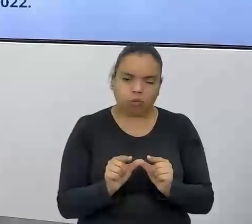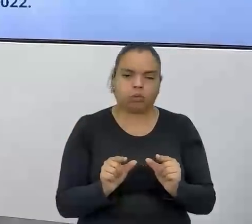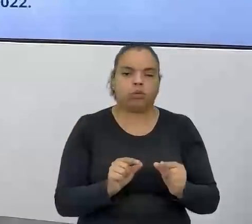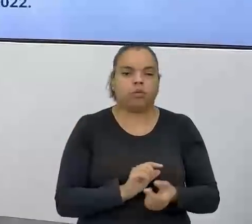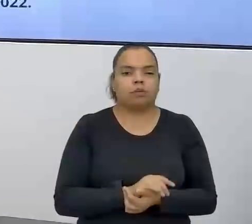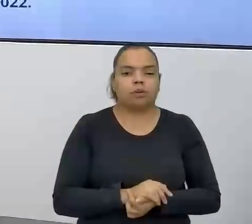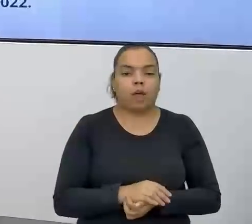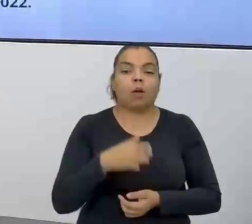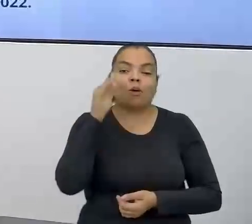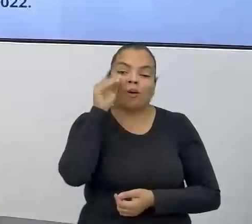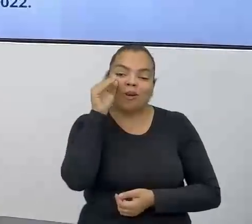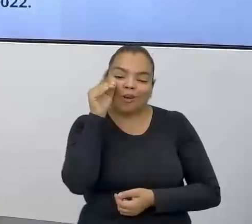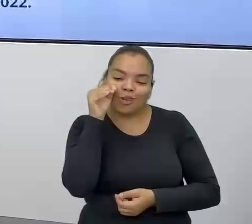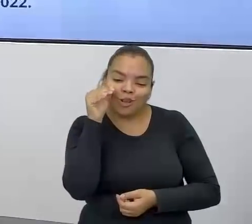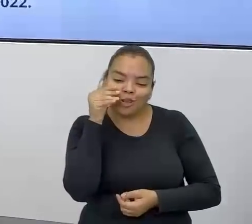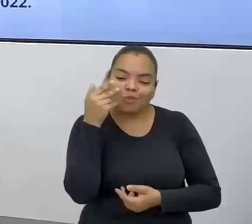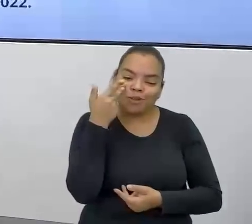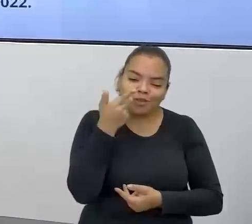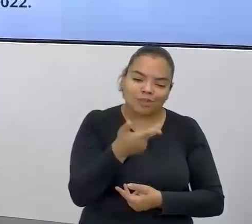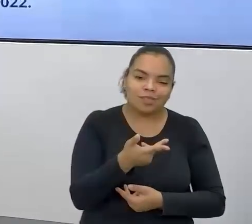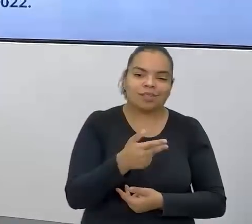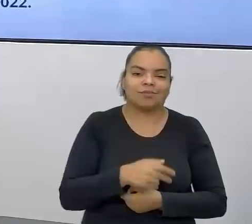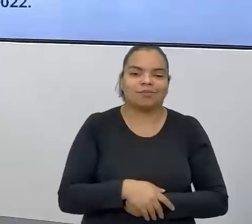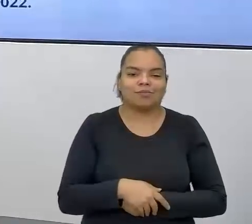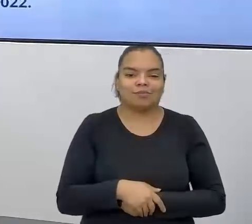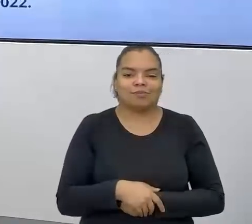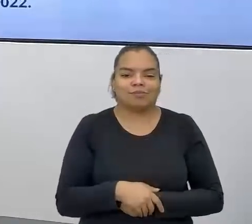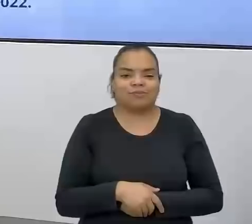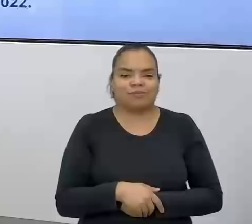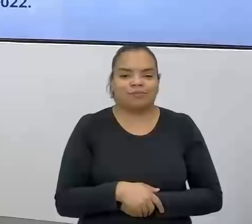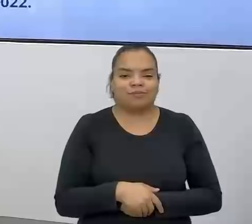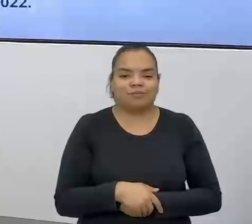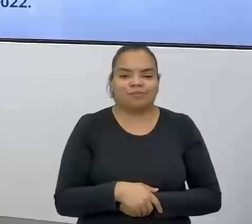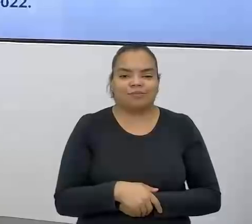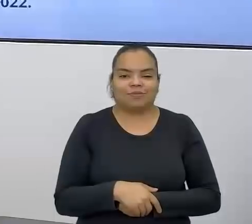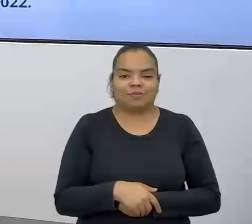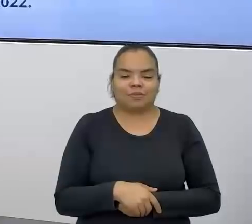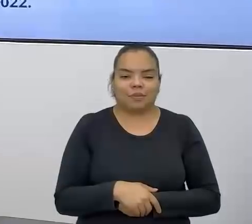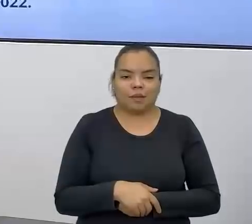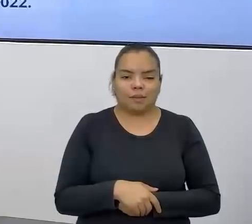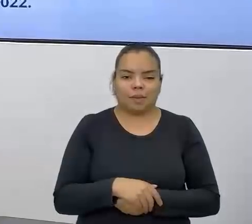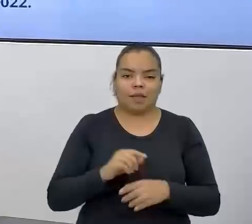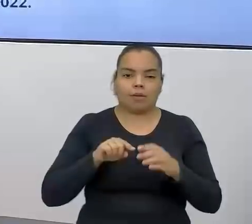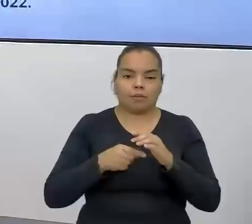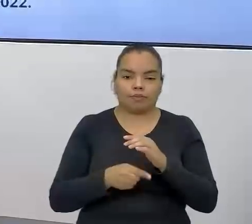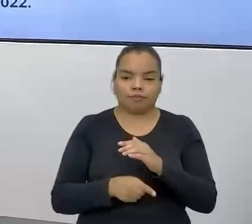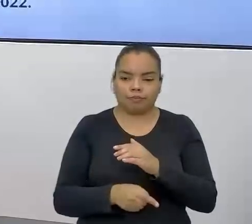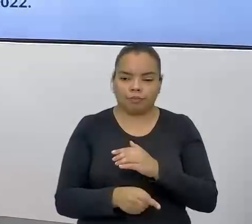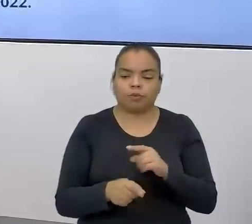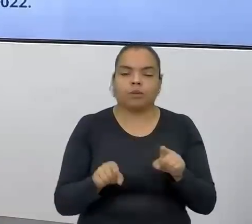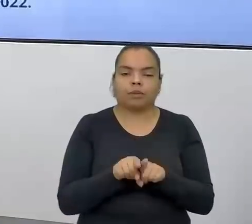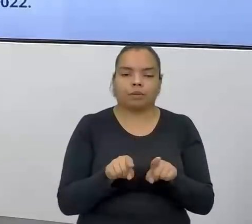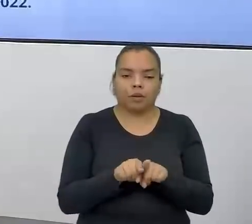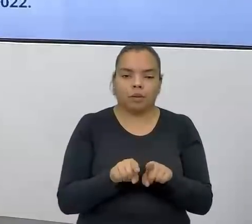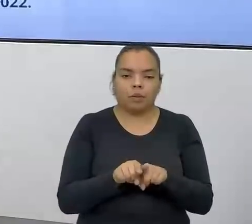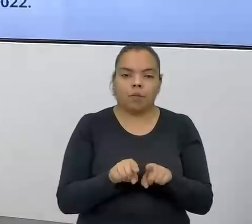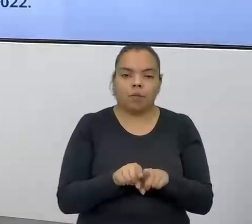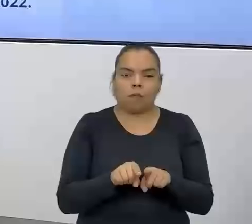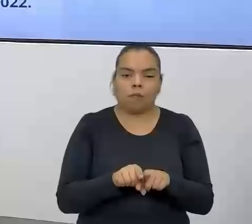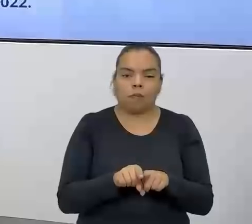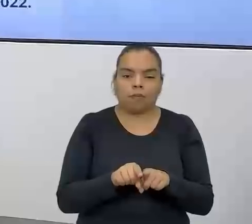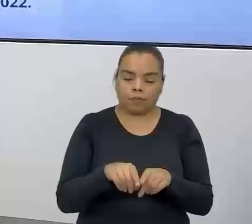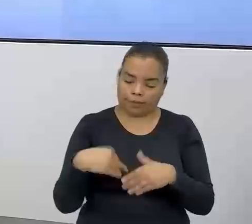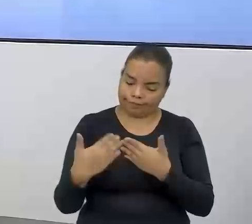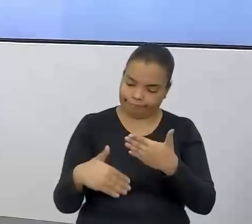Sintam-se curiosos para visitar aí esse tema. Para o aprofundamento, a gente já até antecipou a orientação. Quer dizer, para